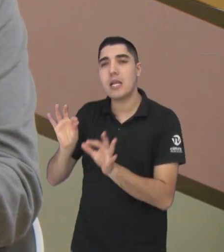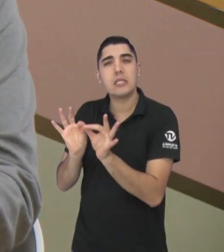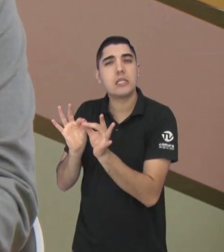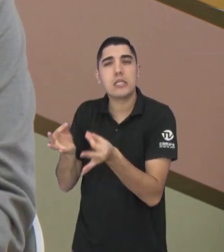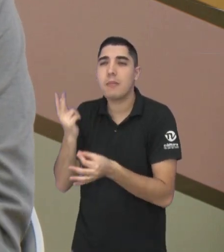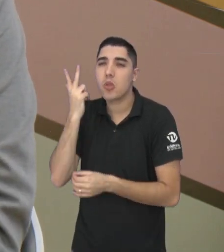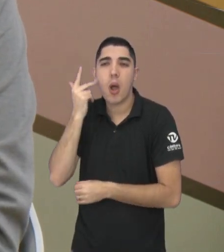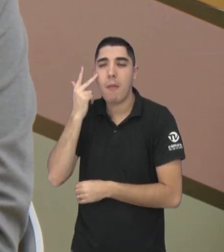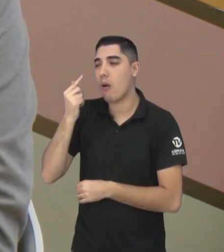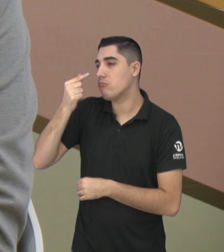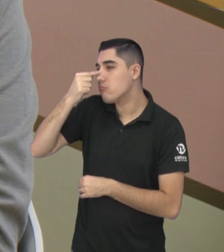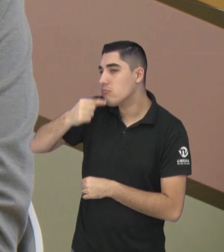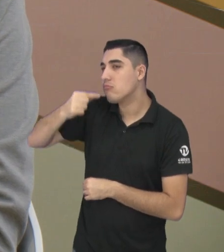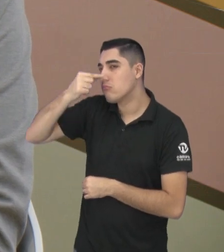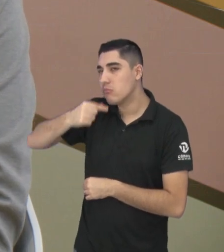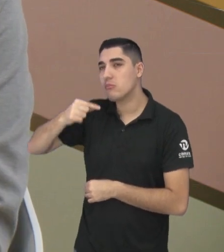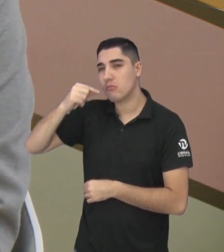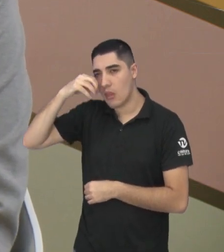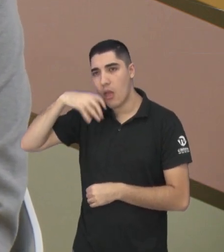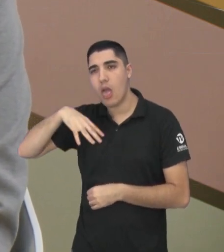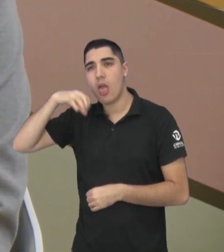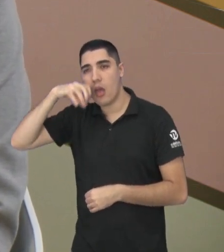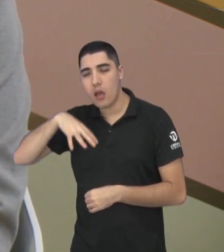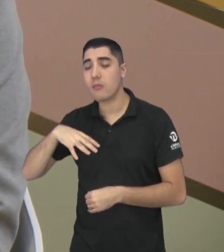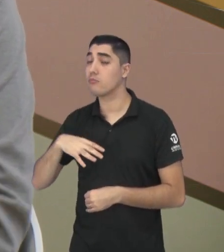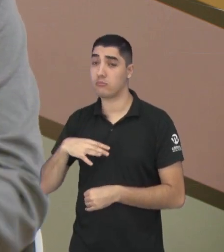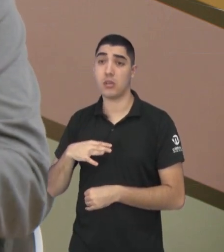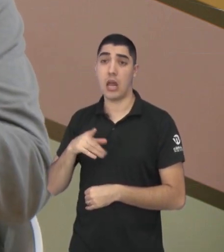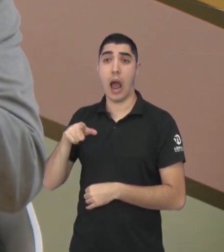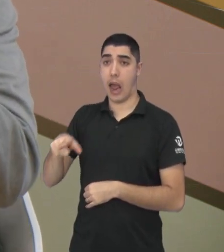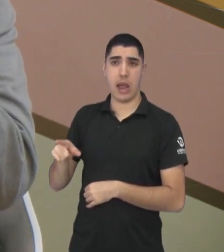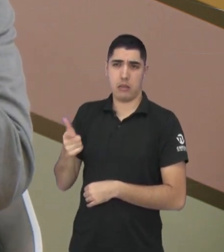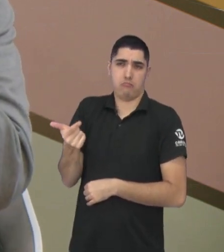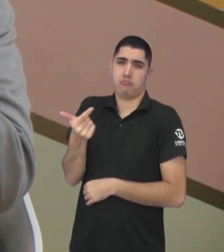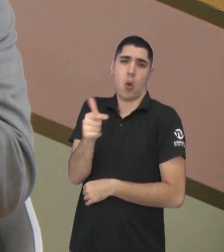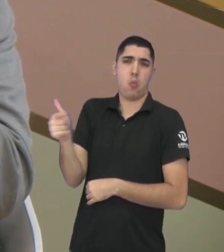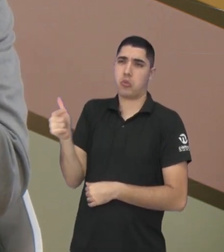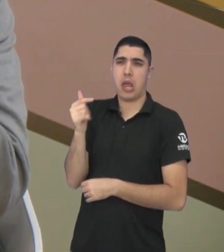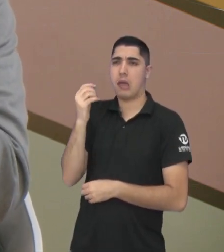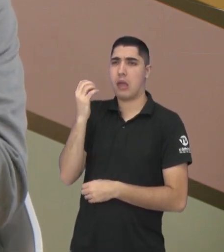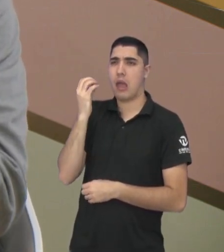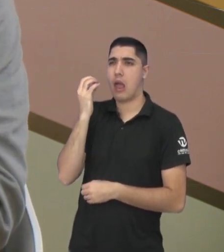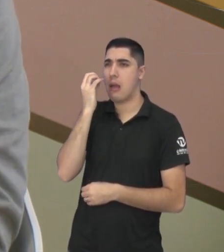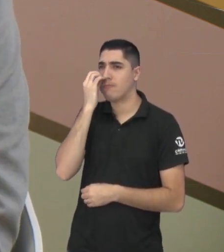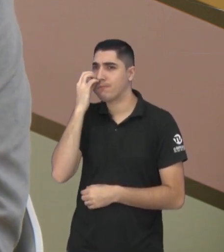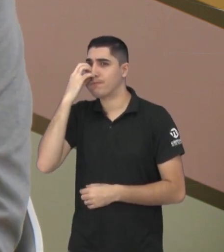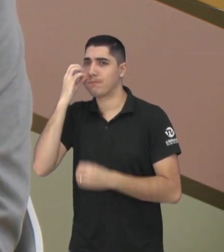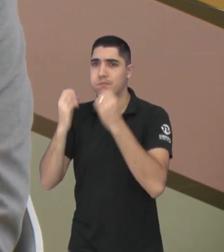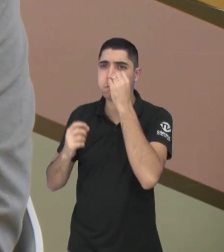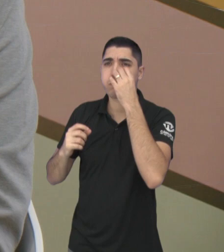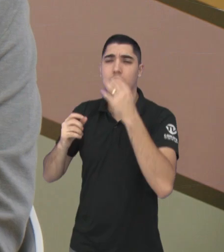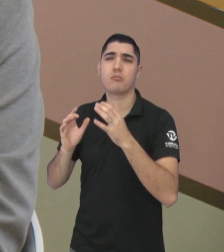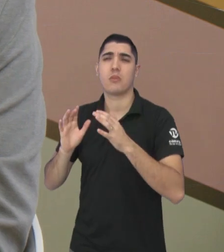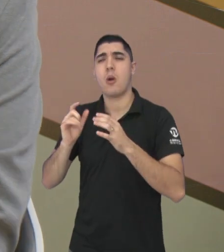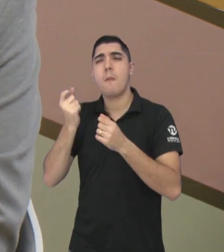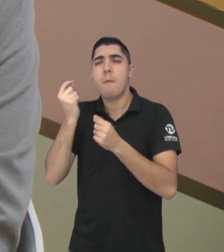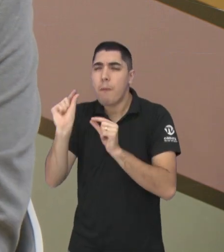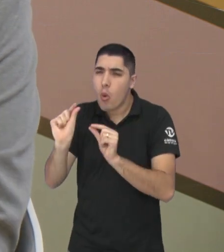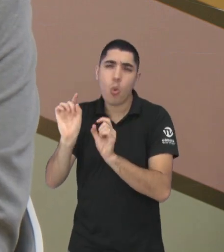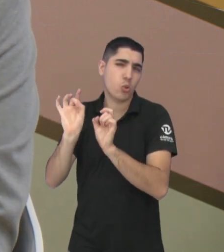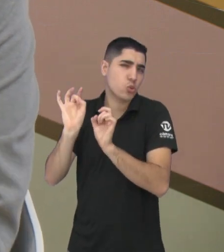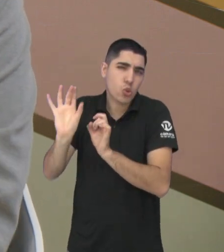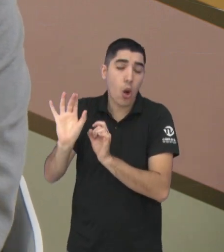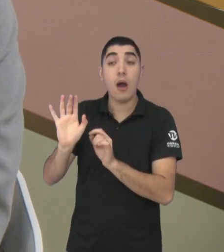de resfriado. Então, vai ter sintomas de inflamação das vias aéreas, um pouco de